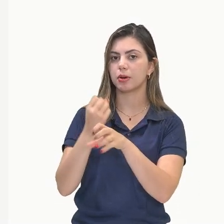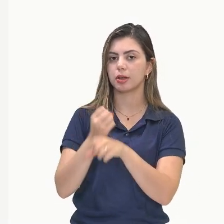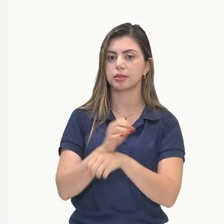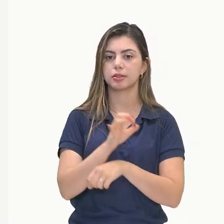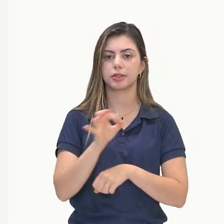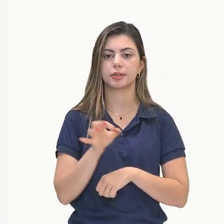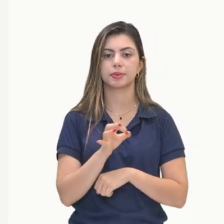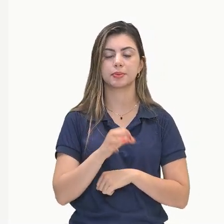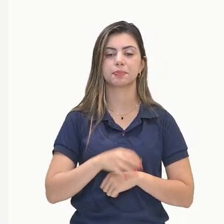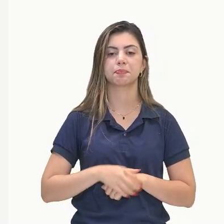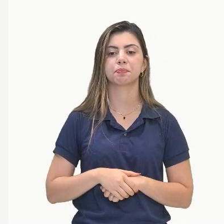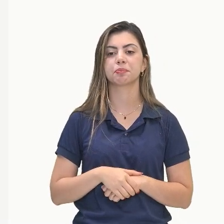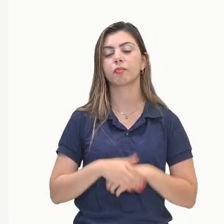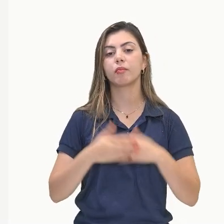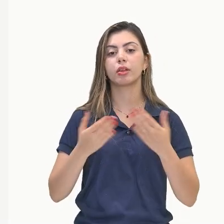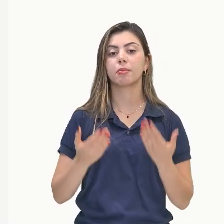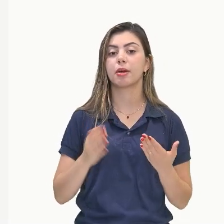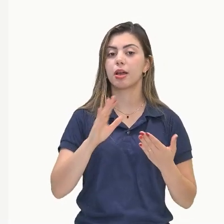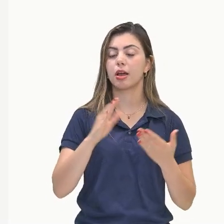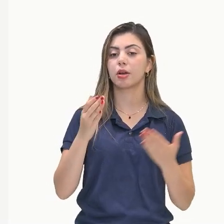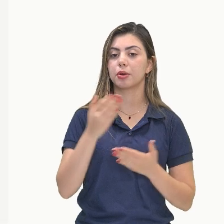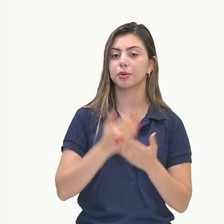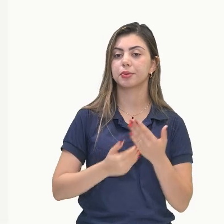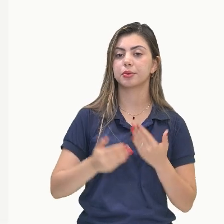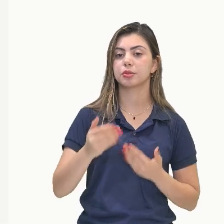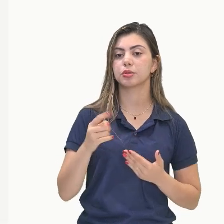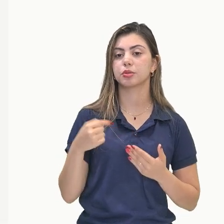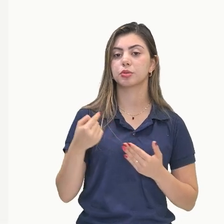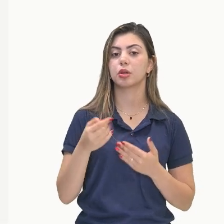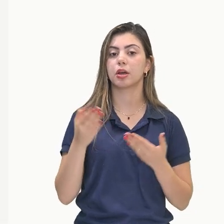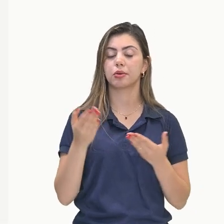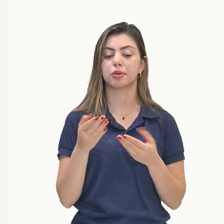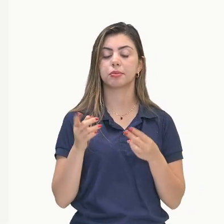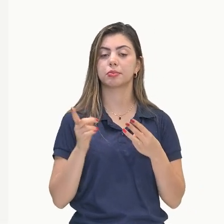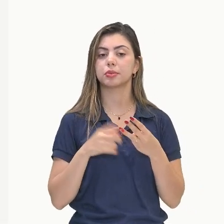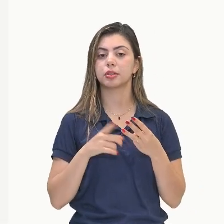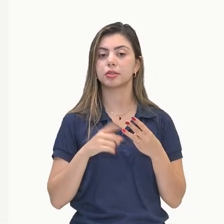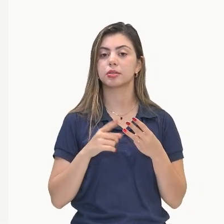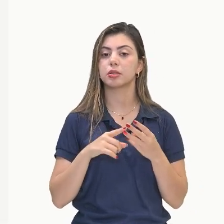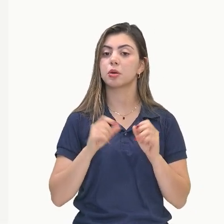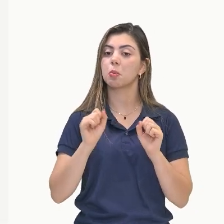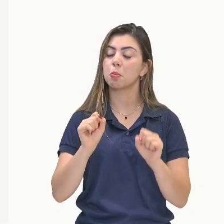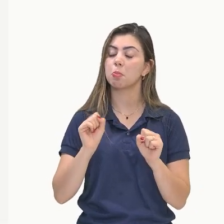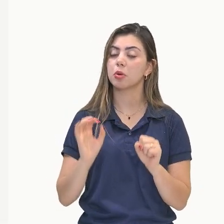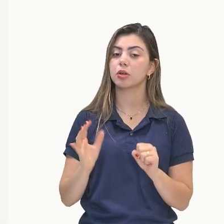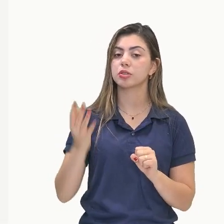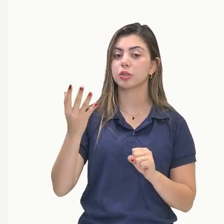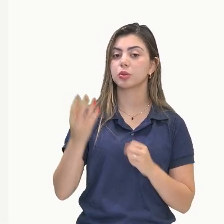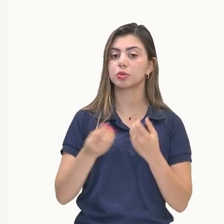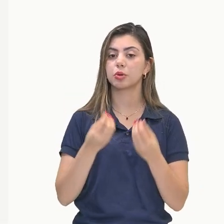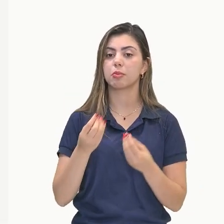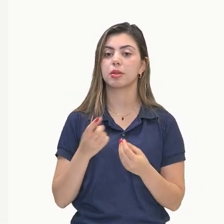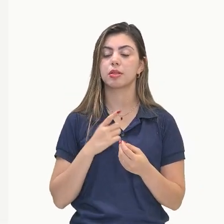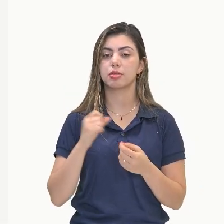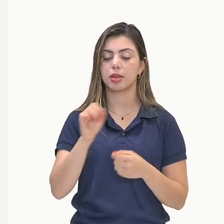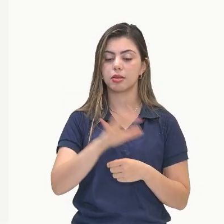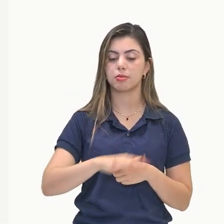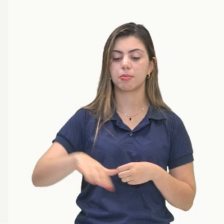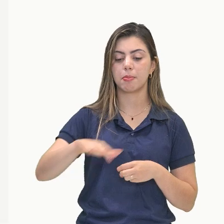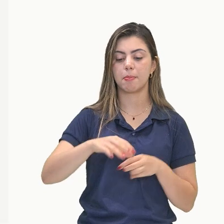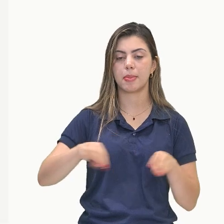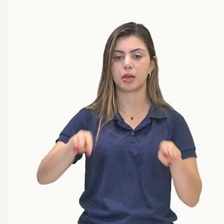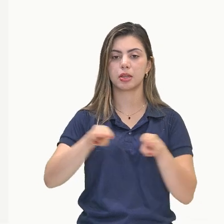certo? Agora, continuando, a gente vai ver a terceira situação, que é quando a carga entra no campo com um